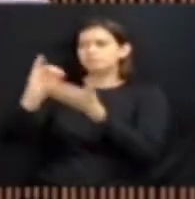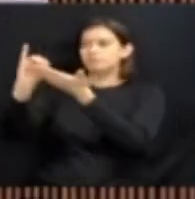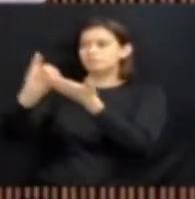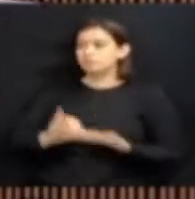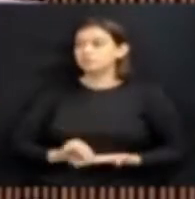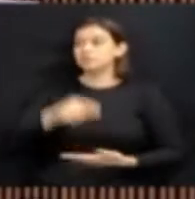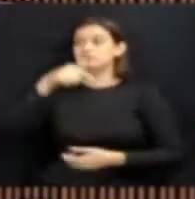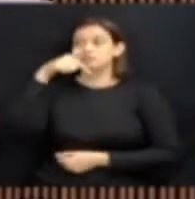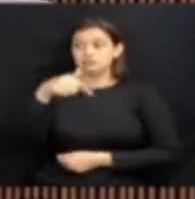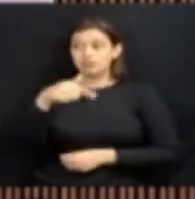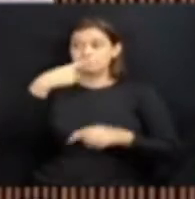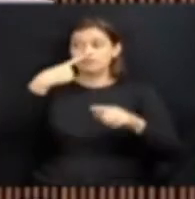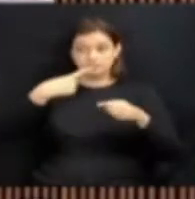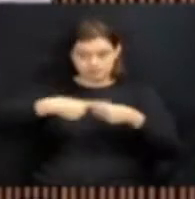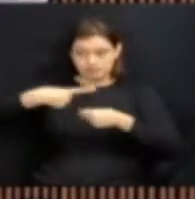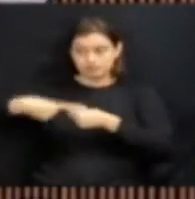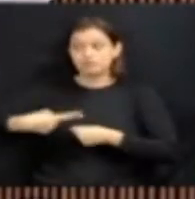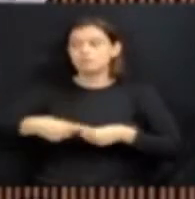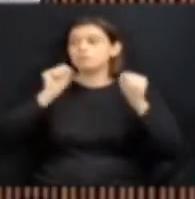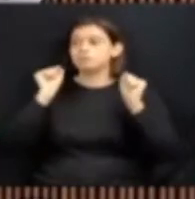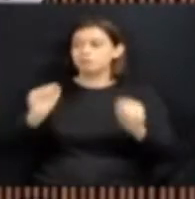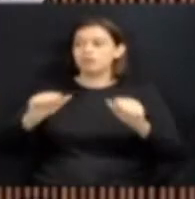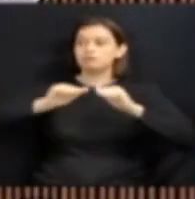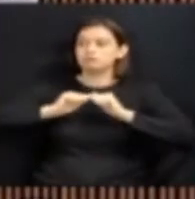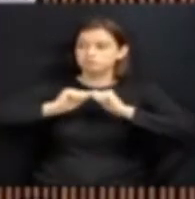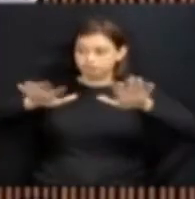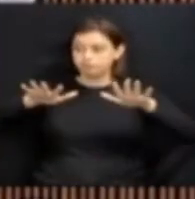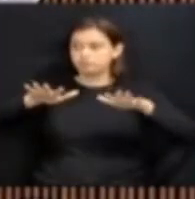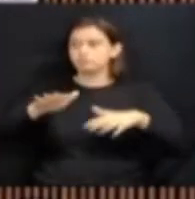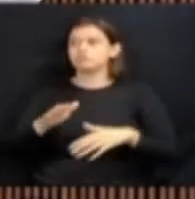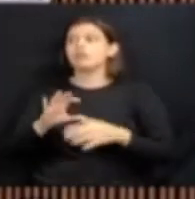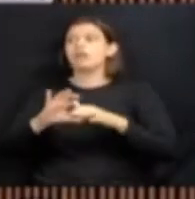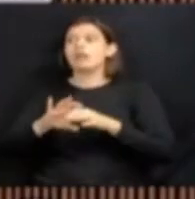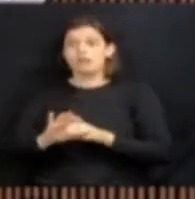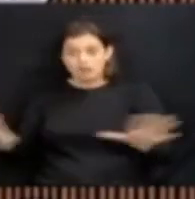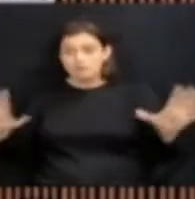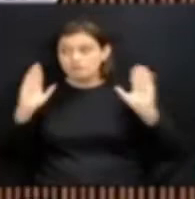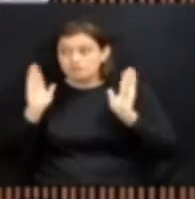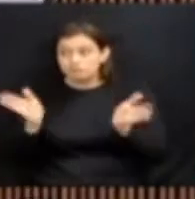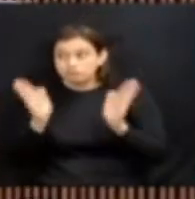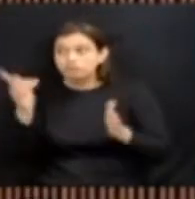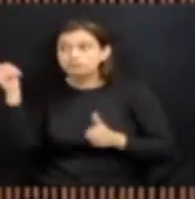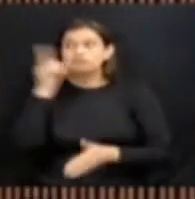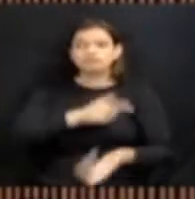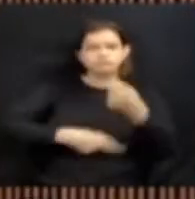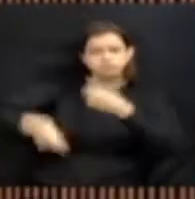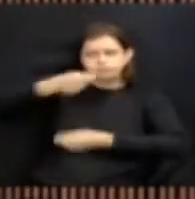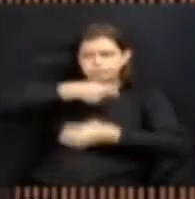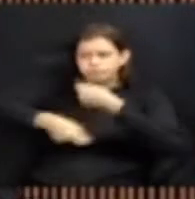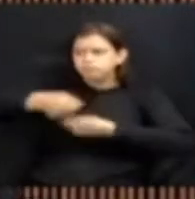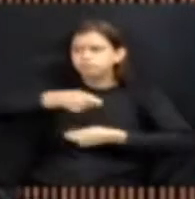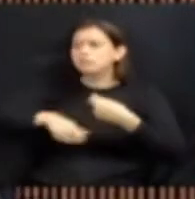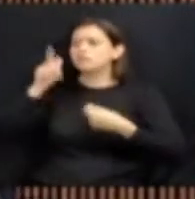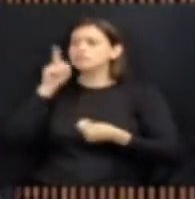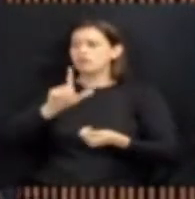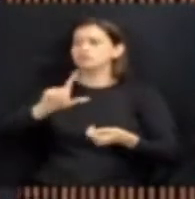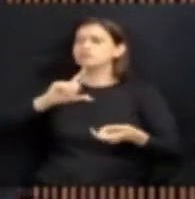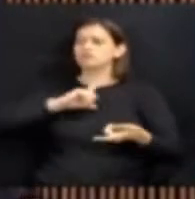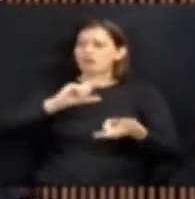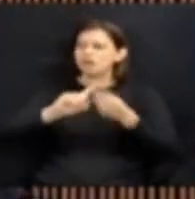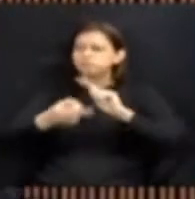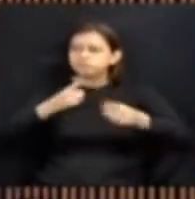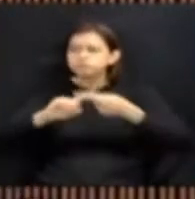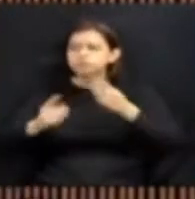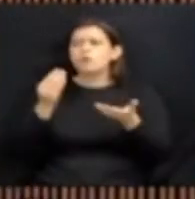mil doses podemos ser importadas e distribuídas autorização foi concedida a passo aqui no início e a previsão é para chegar no